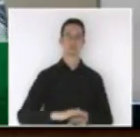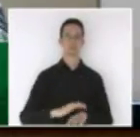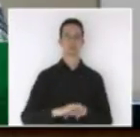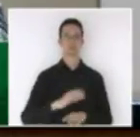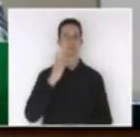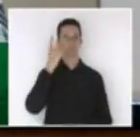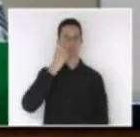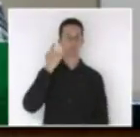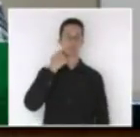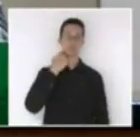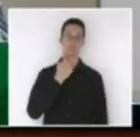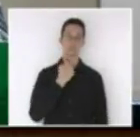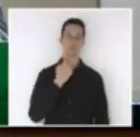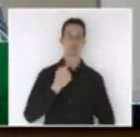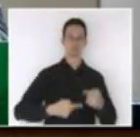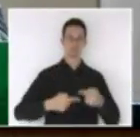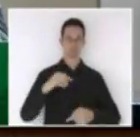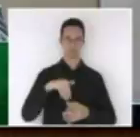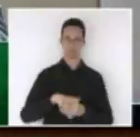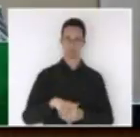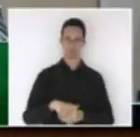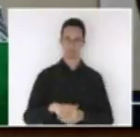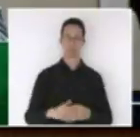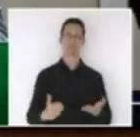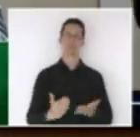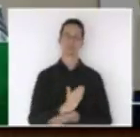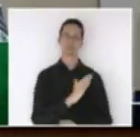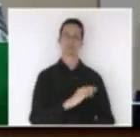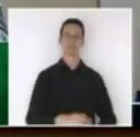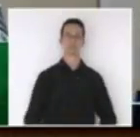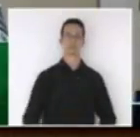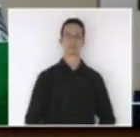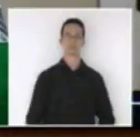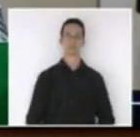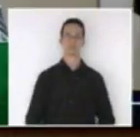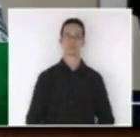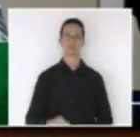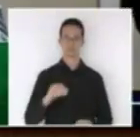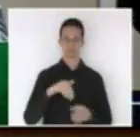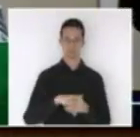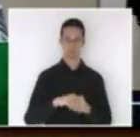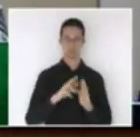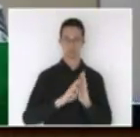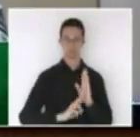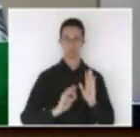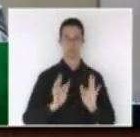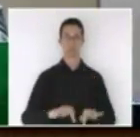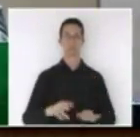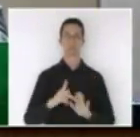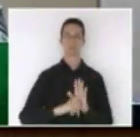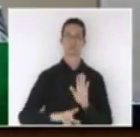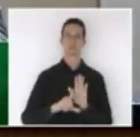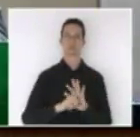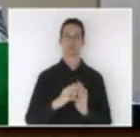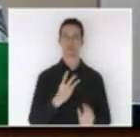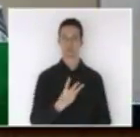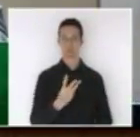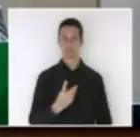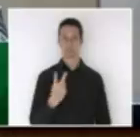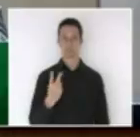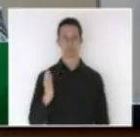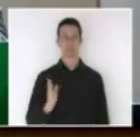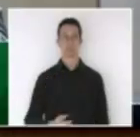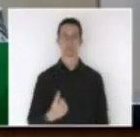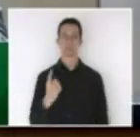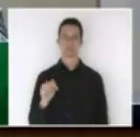Drevik. Em discussão, em votação, aprovado. Votação e redação final, projeto de lei 332/2017, tendo como